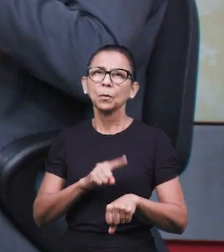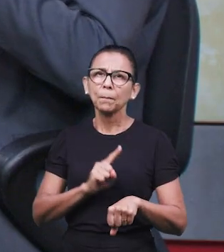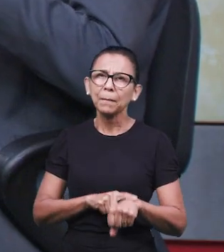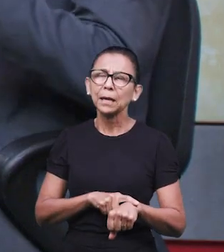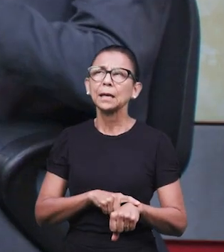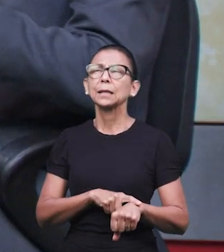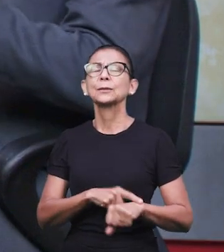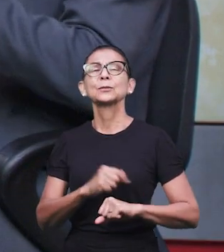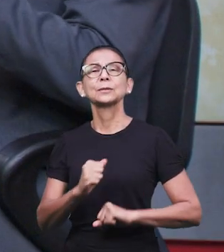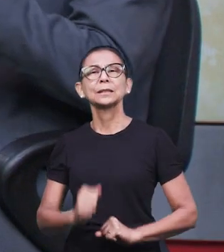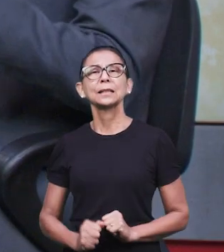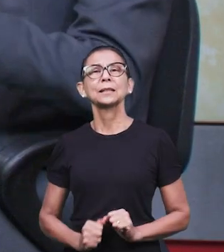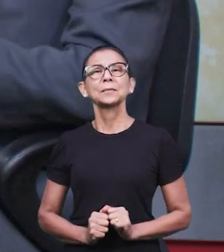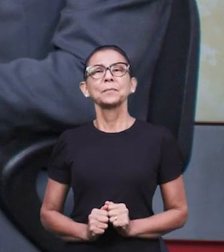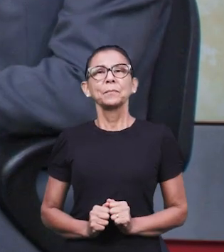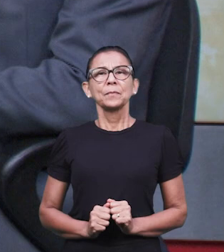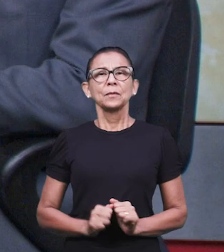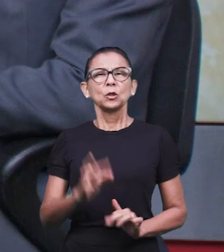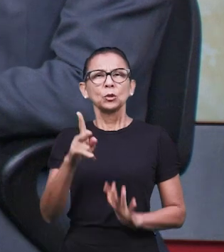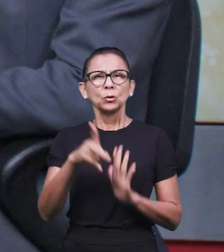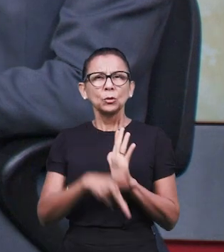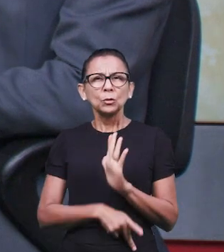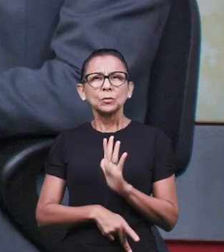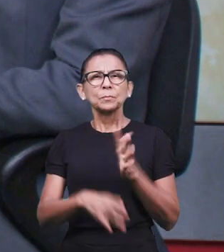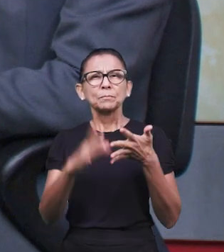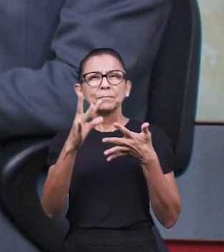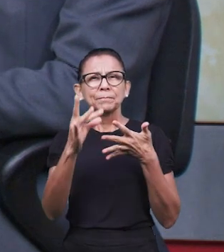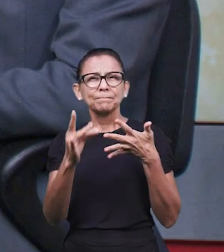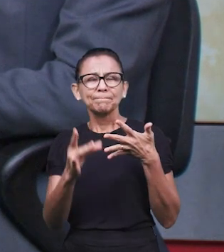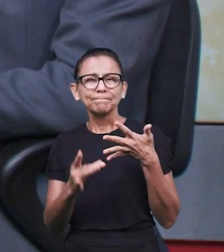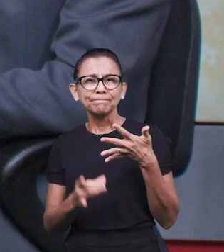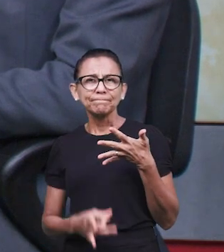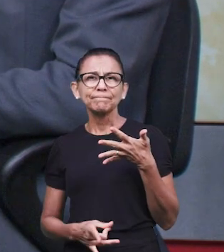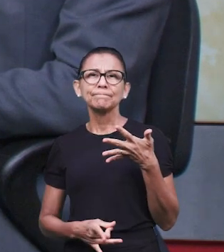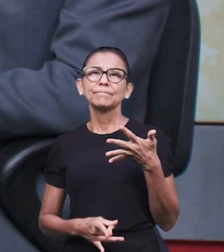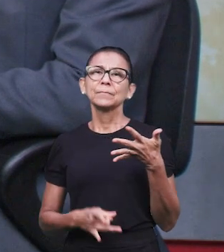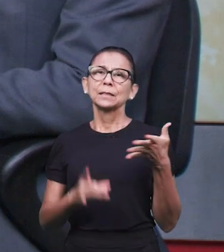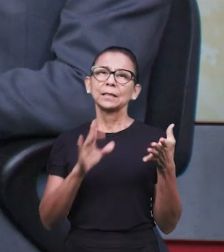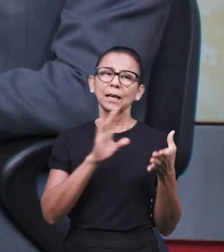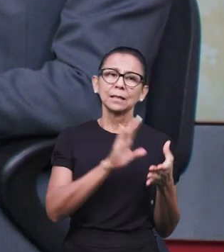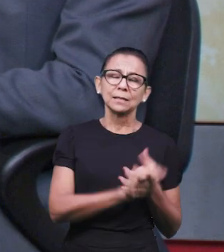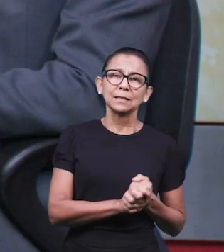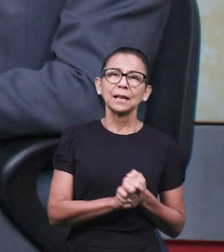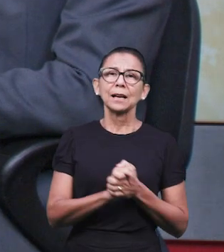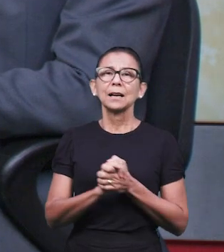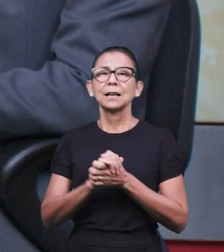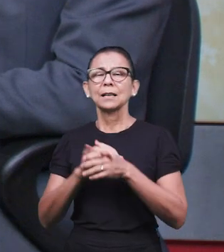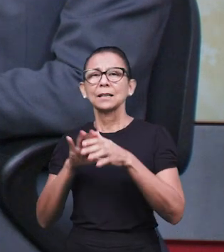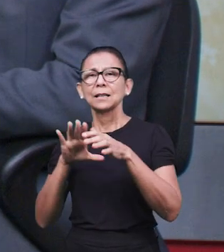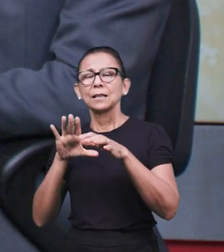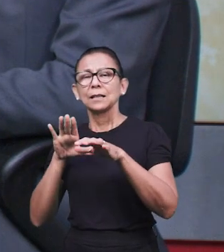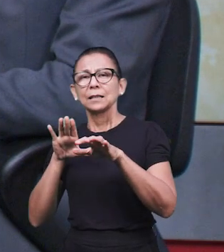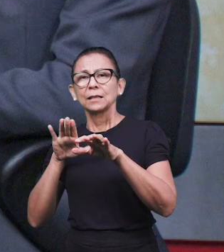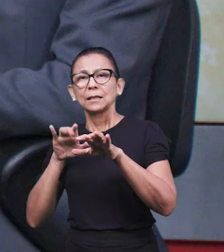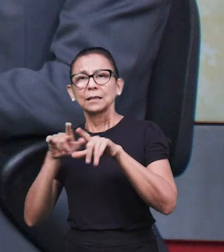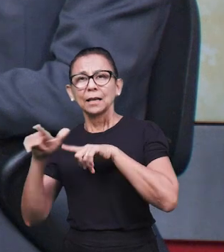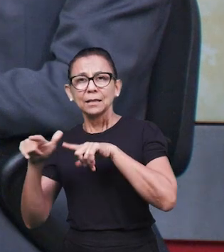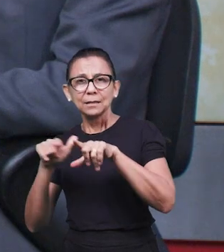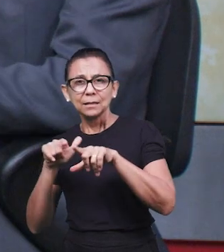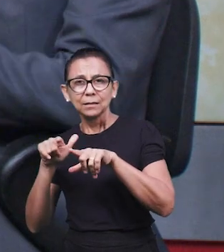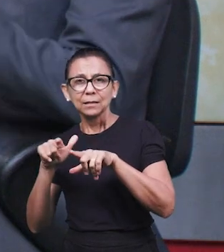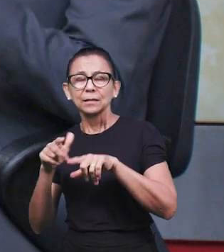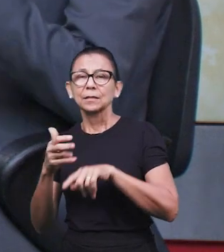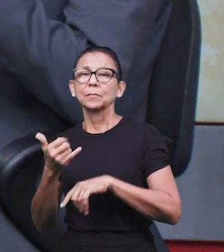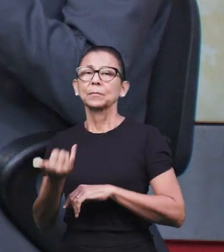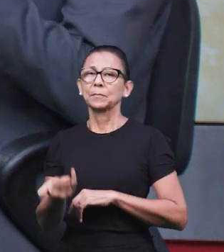construir, uma carreira, um casamento. E ele, como é que o Espírito Santo é simples? Às vezes nós